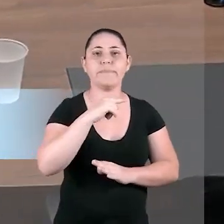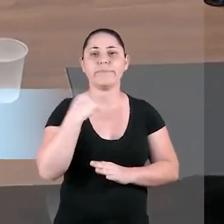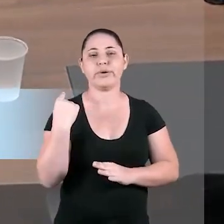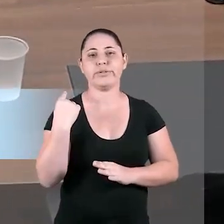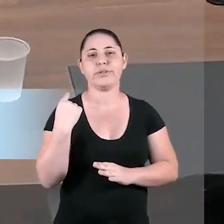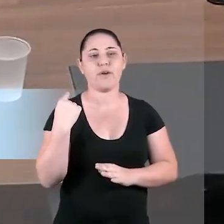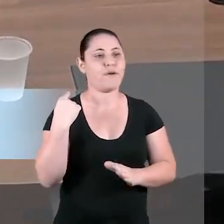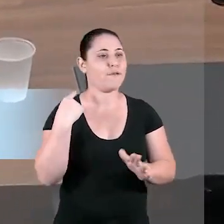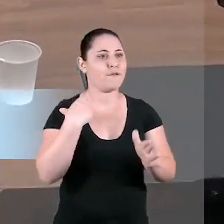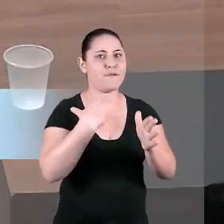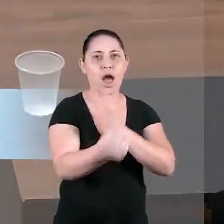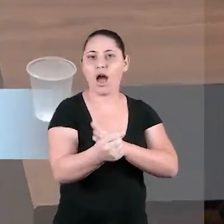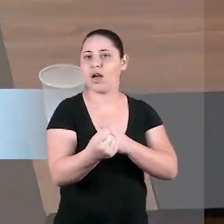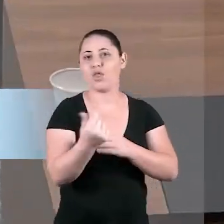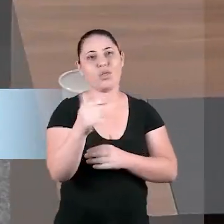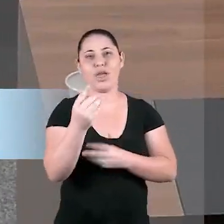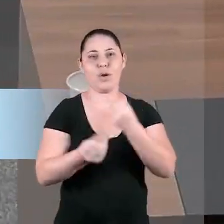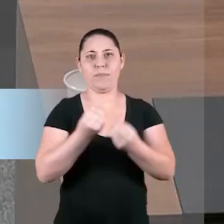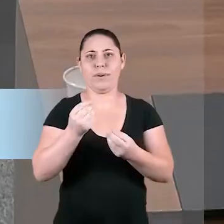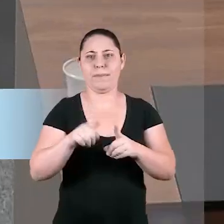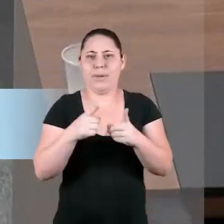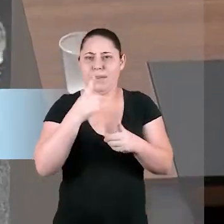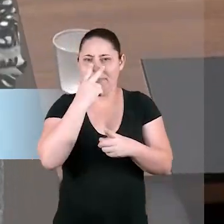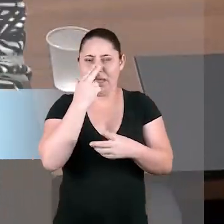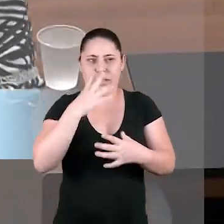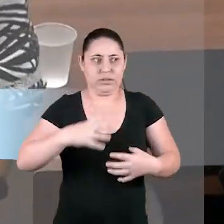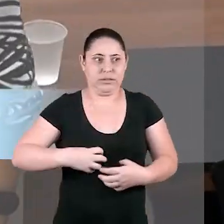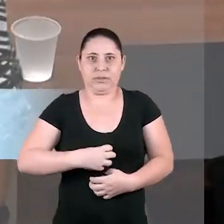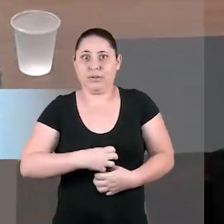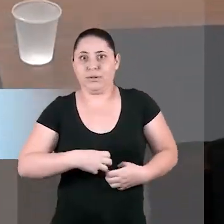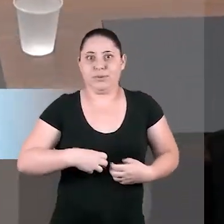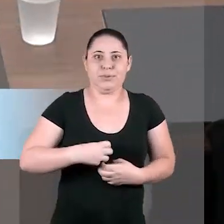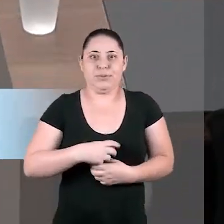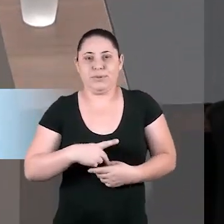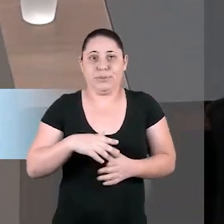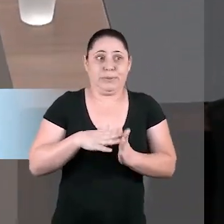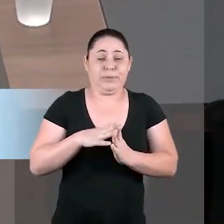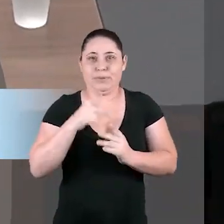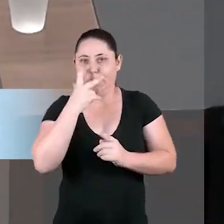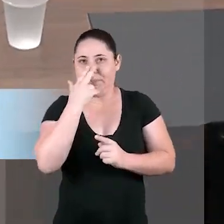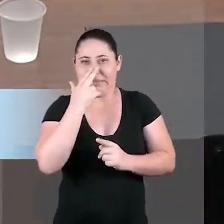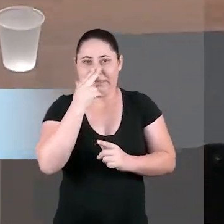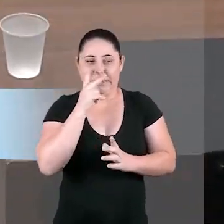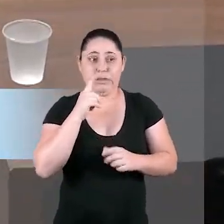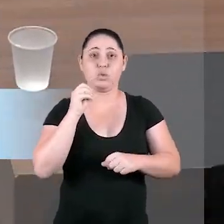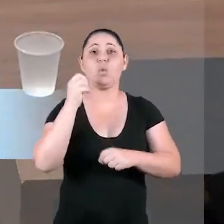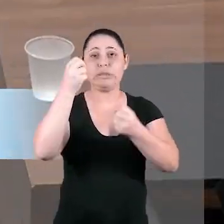E já que nós... Dá um frio na barriga, não dá? Se eu te contar os exercícios que a gente